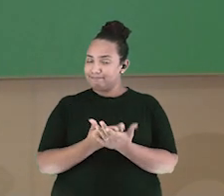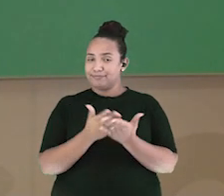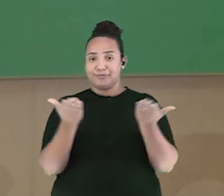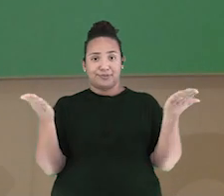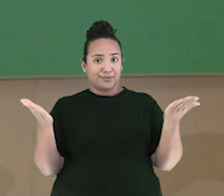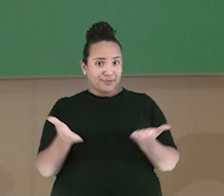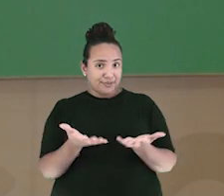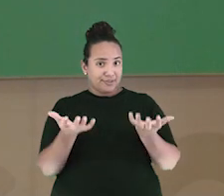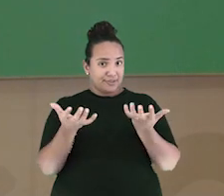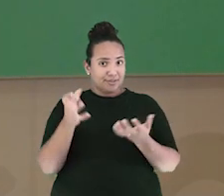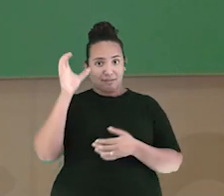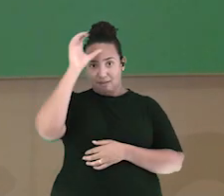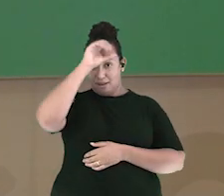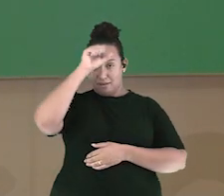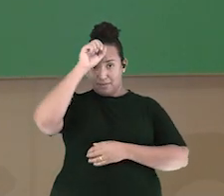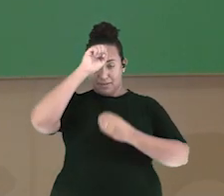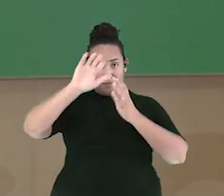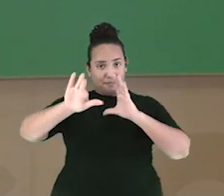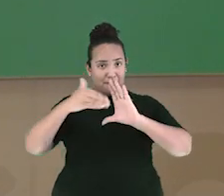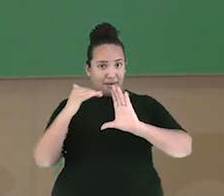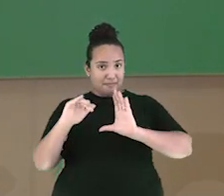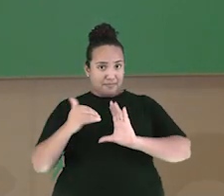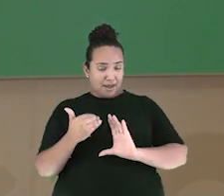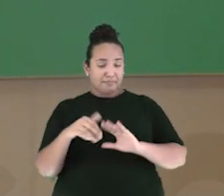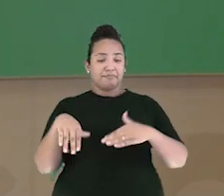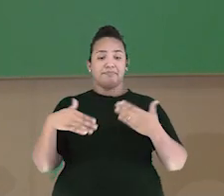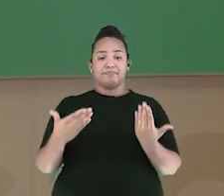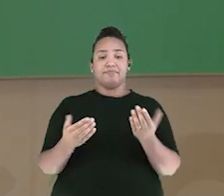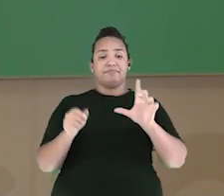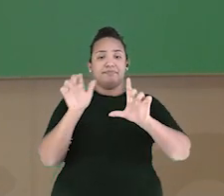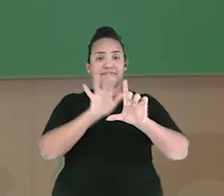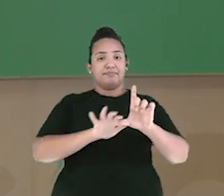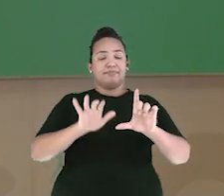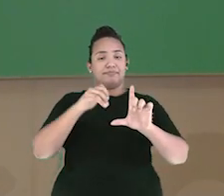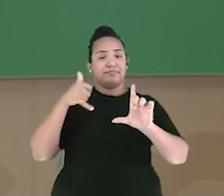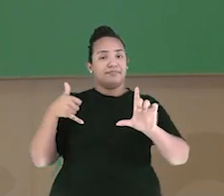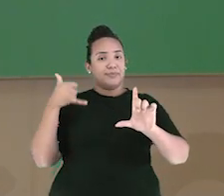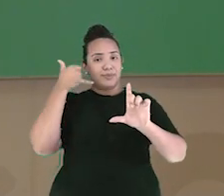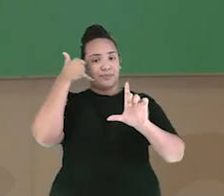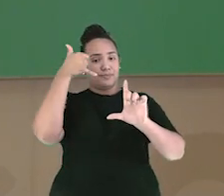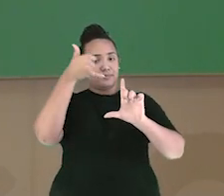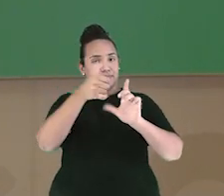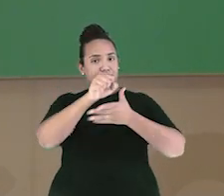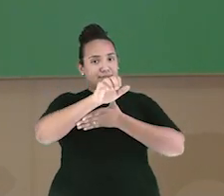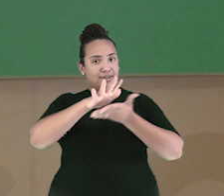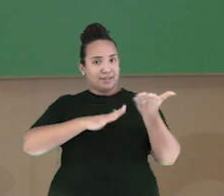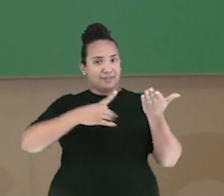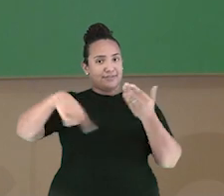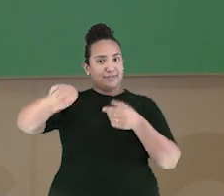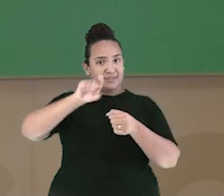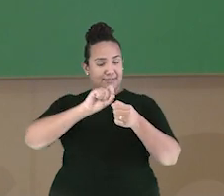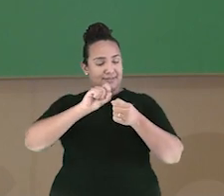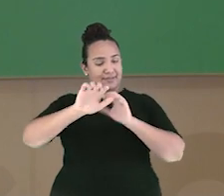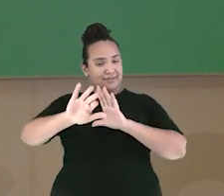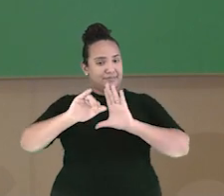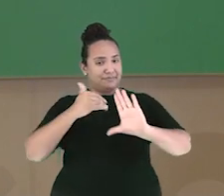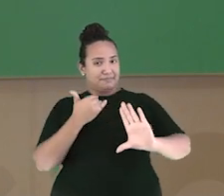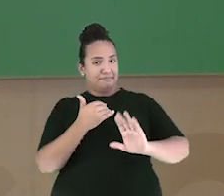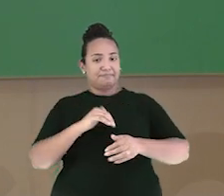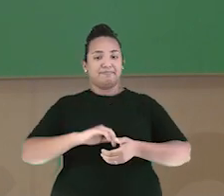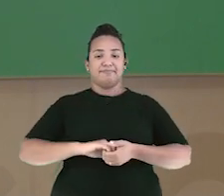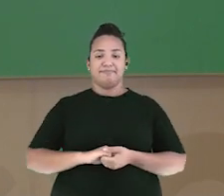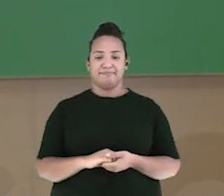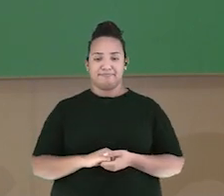aula de hoje? Quer compartilhar seus saberes com a gente? Aponte a câmera do celular para o QR Code que está aqui na tela. Envie para a gente as atividades que você